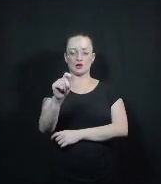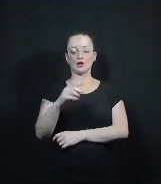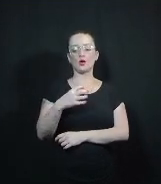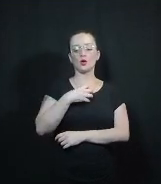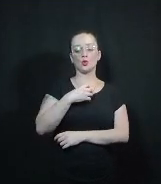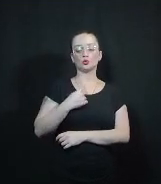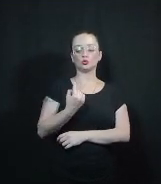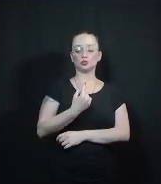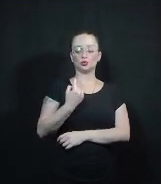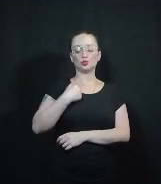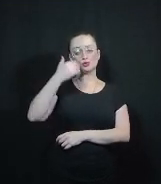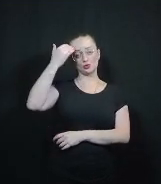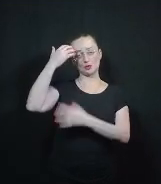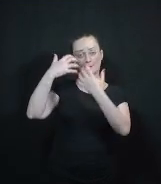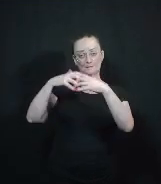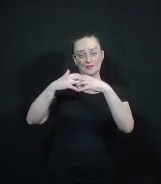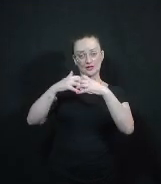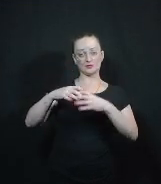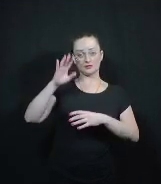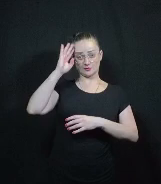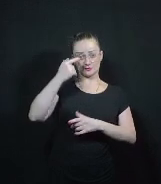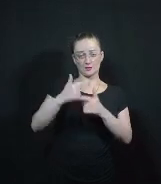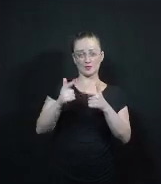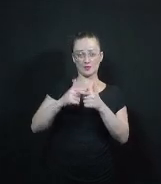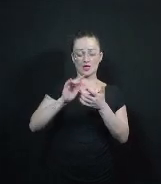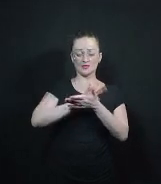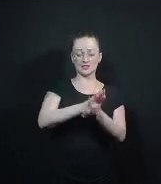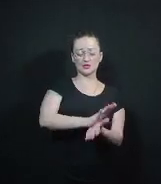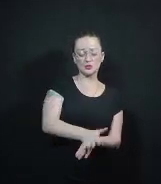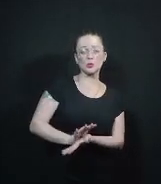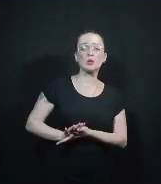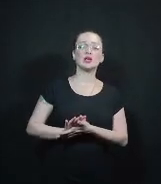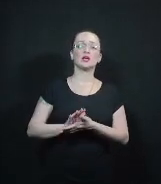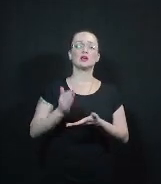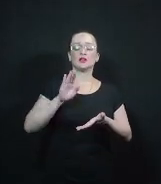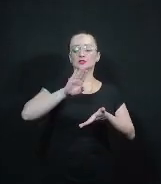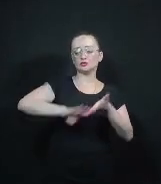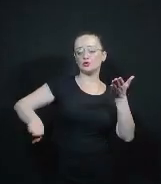maneira que eu penso para resolver o meu problema é destruir e excluir da